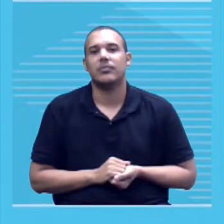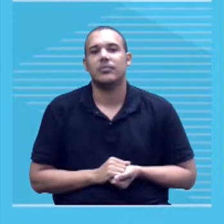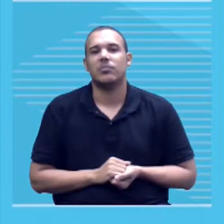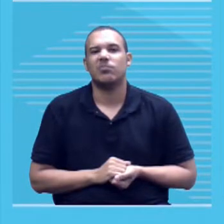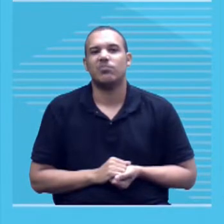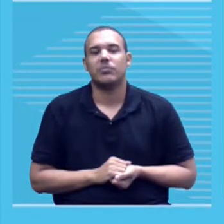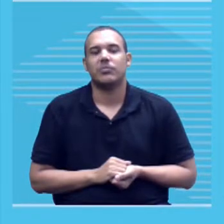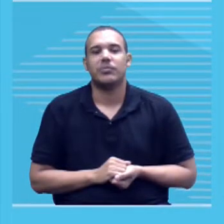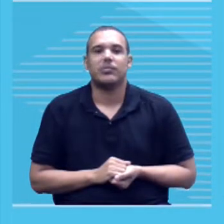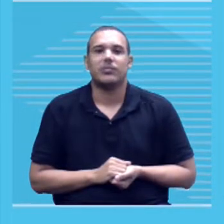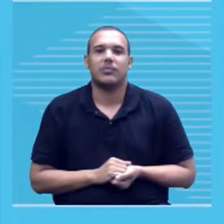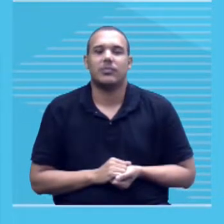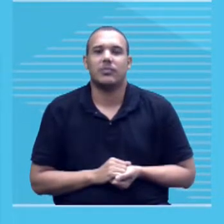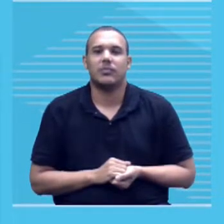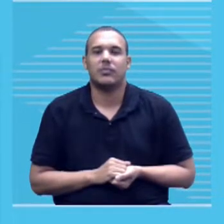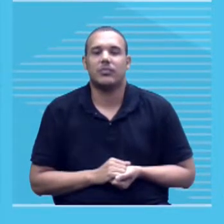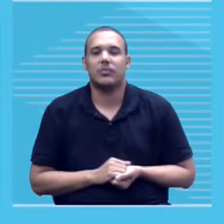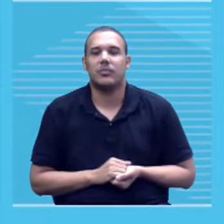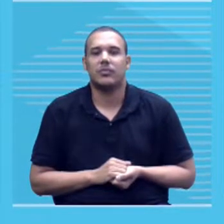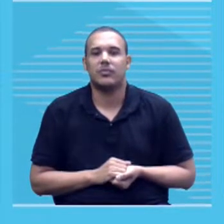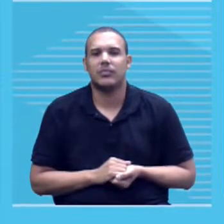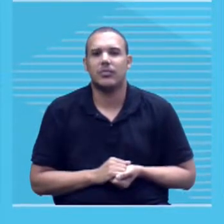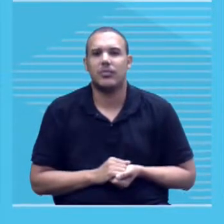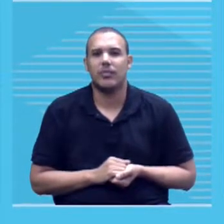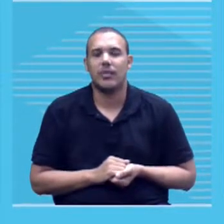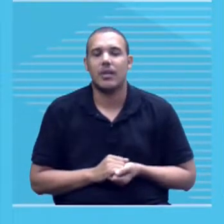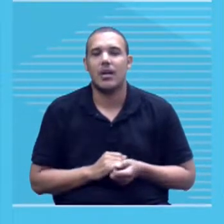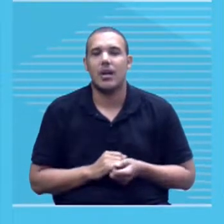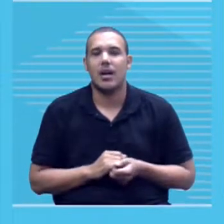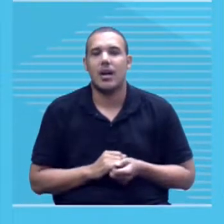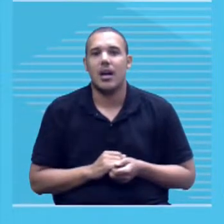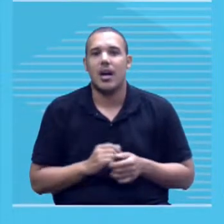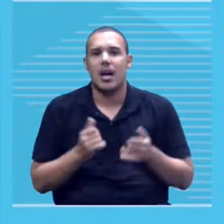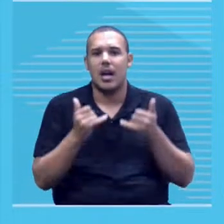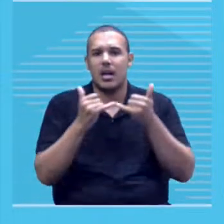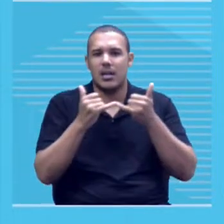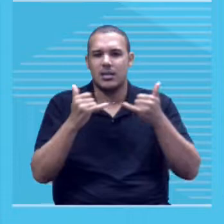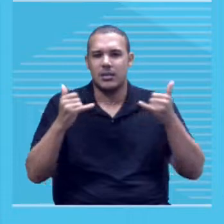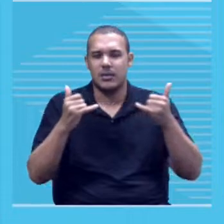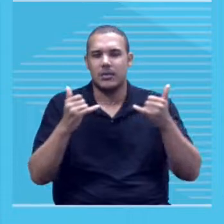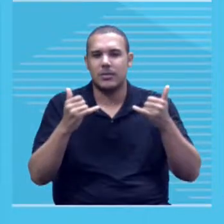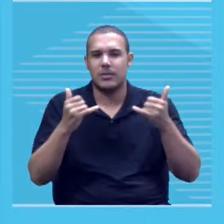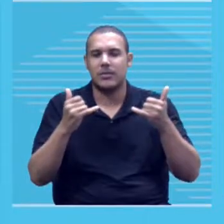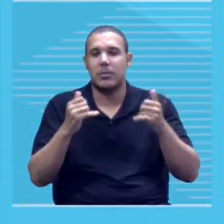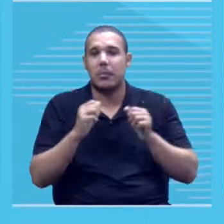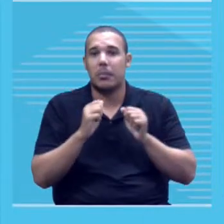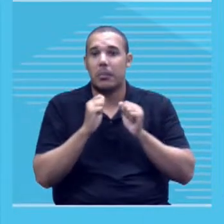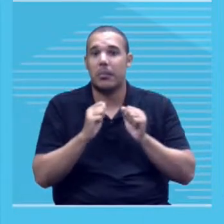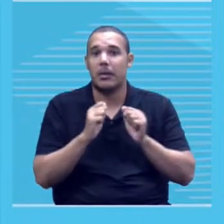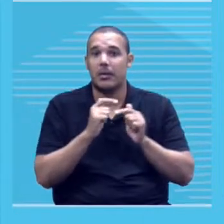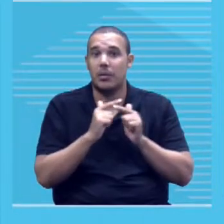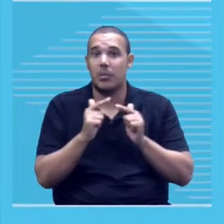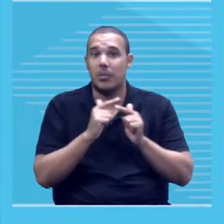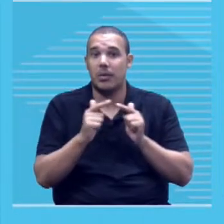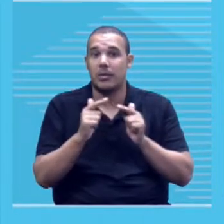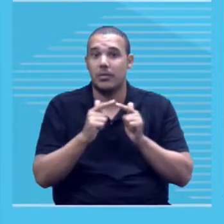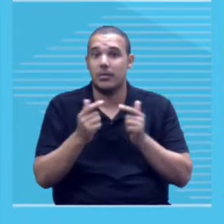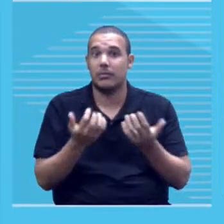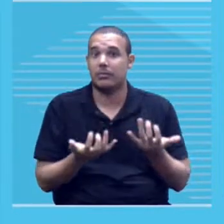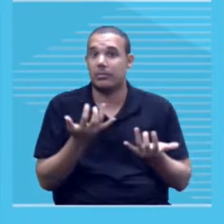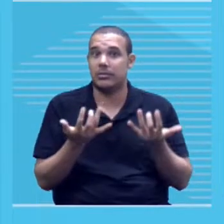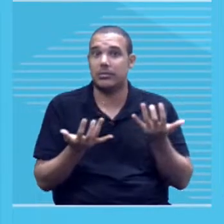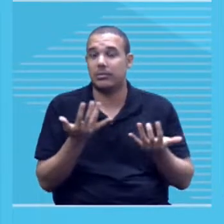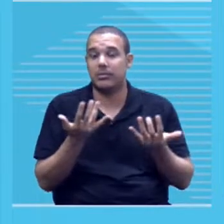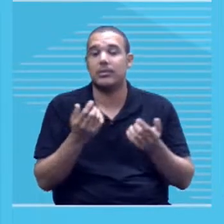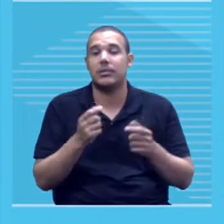acontece, o superaquecimento da fiação, devido a esse aumento da corrente elétrica, pode ocasionar incêndios,